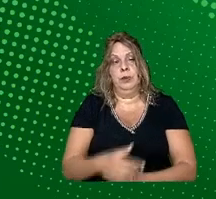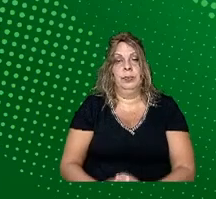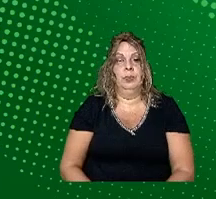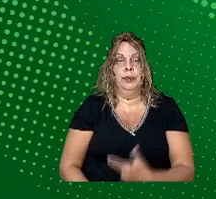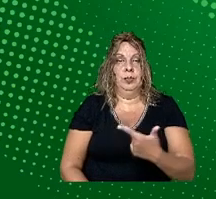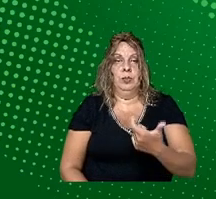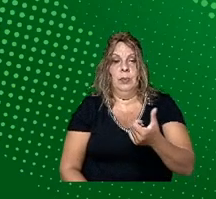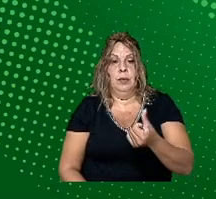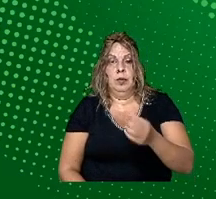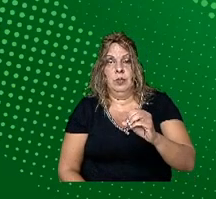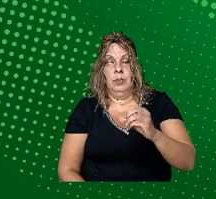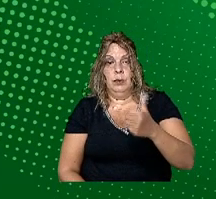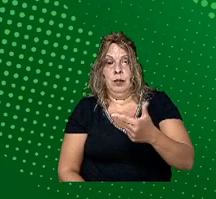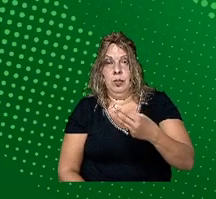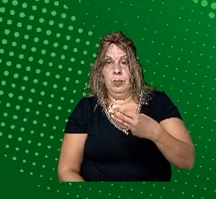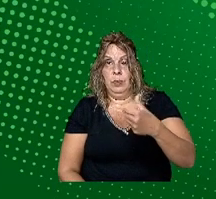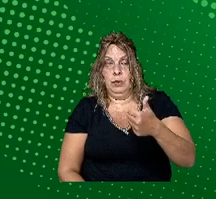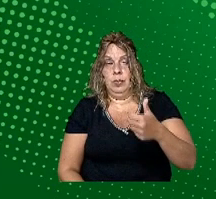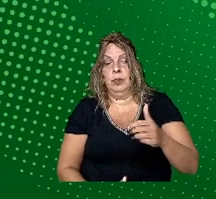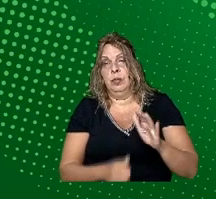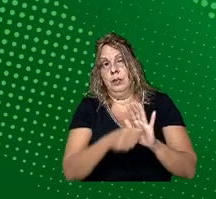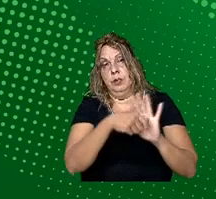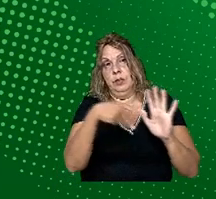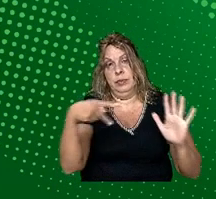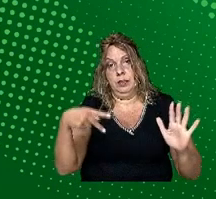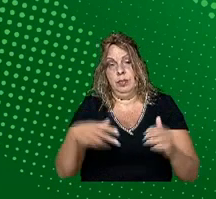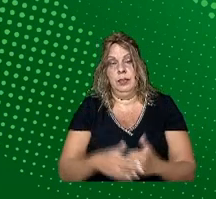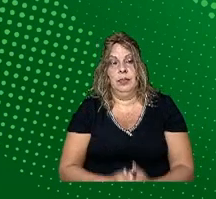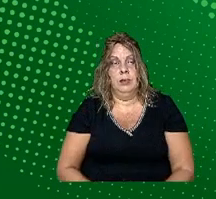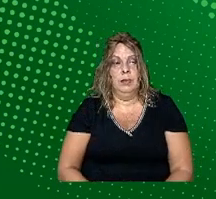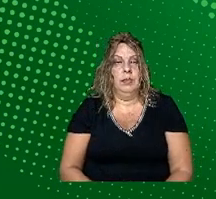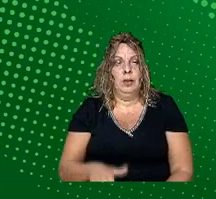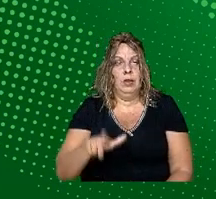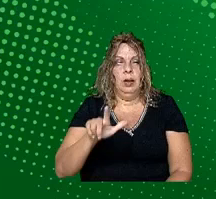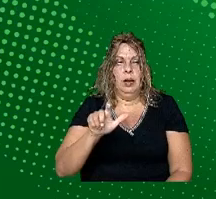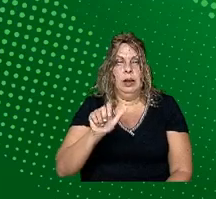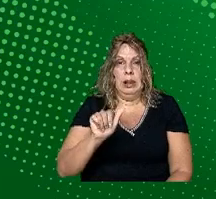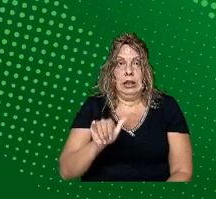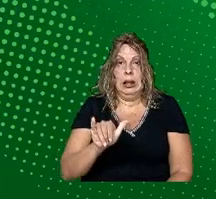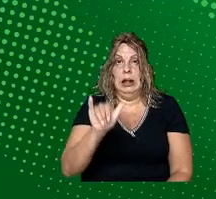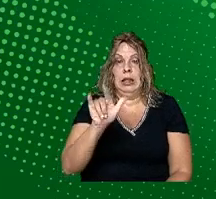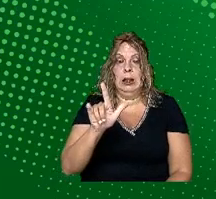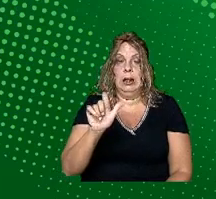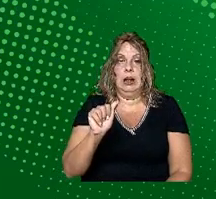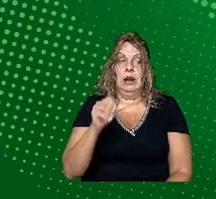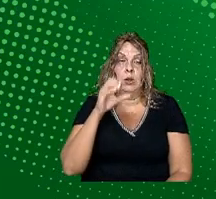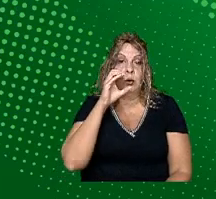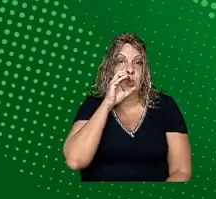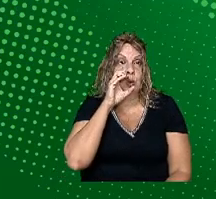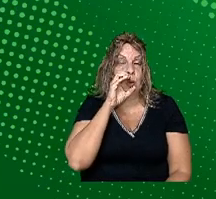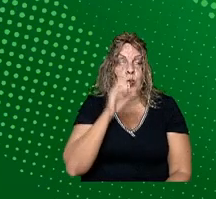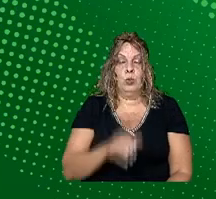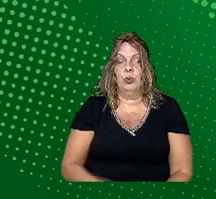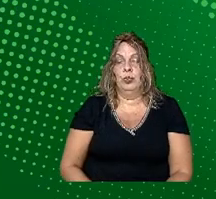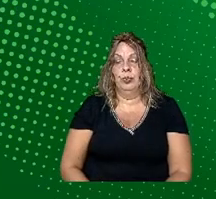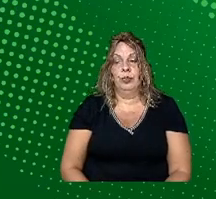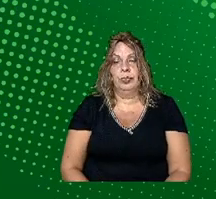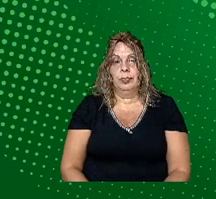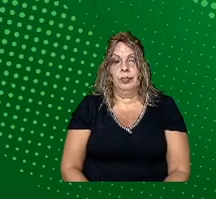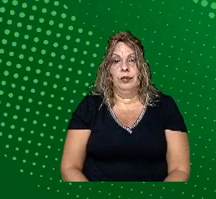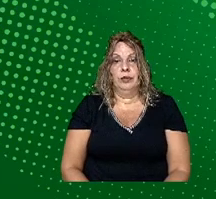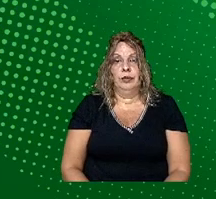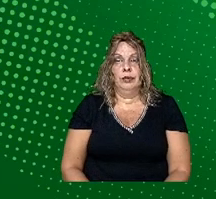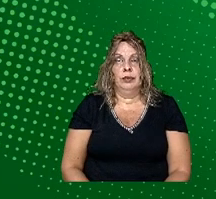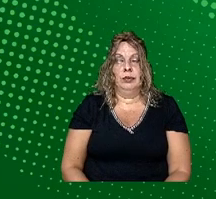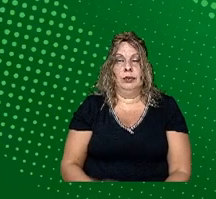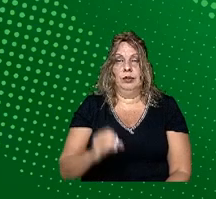aqui, é o 260231 Digital, Laila Góes, de Socorro, no João Alves, adquiriu online e levou